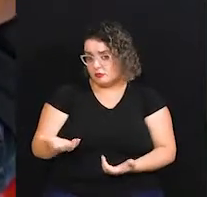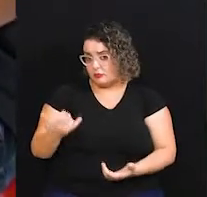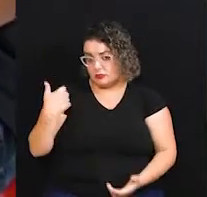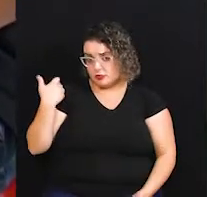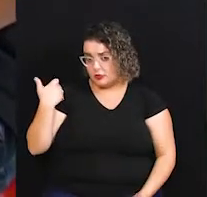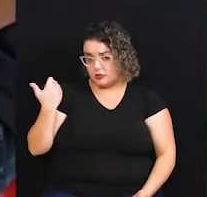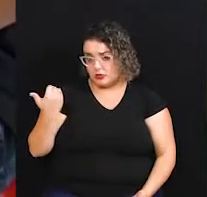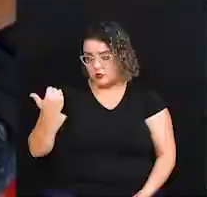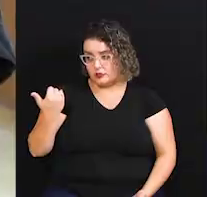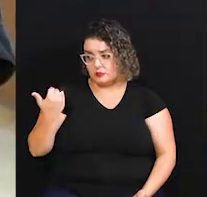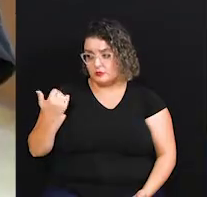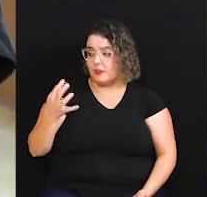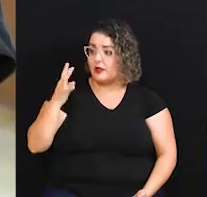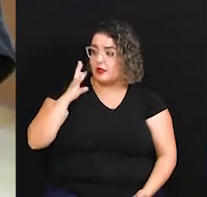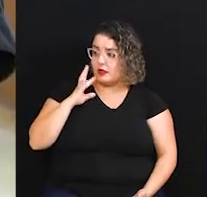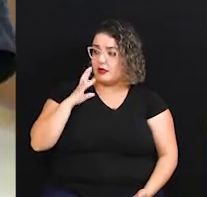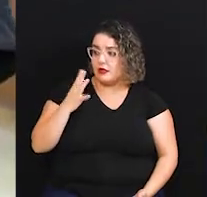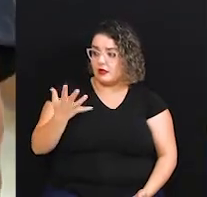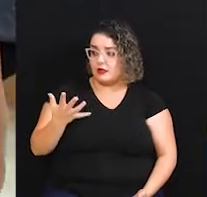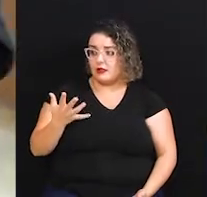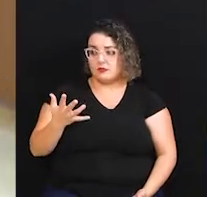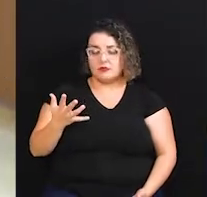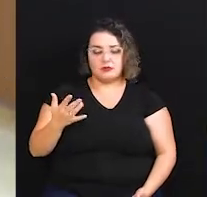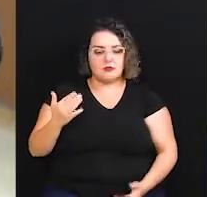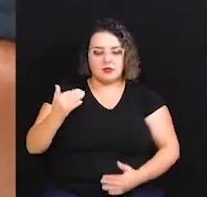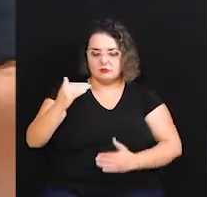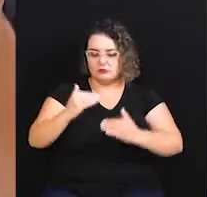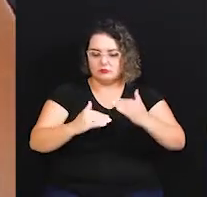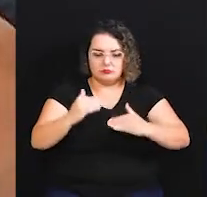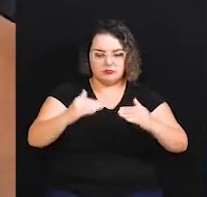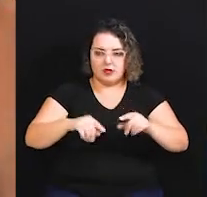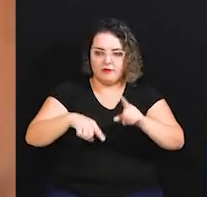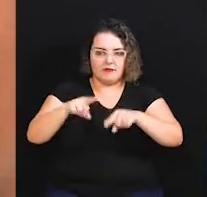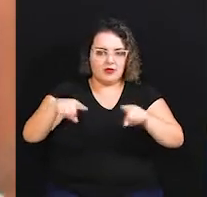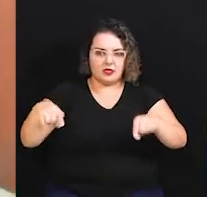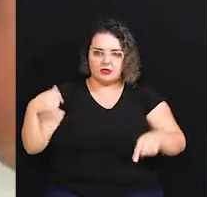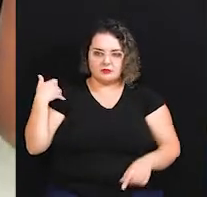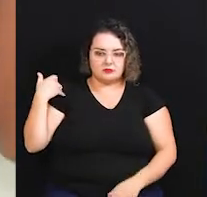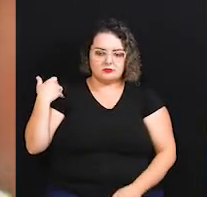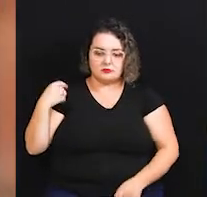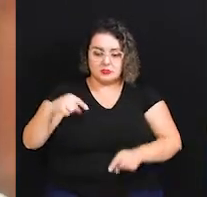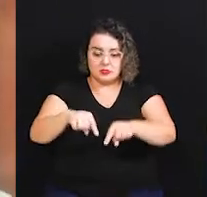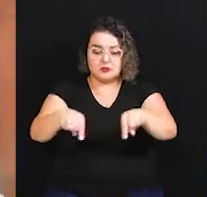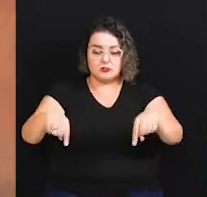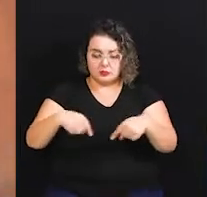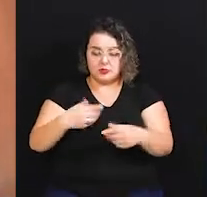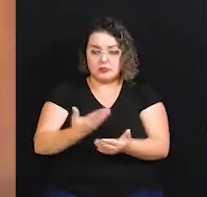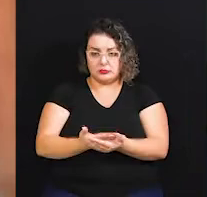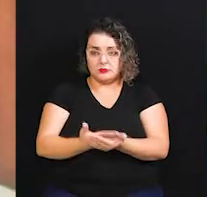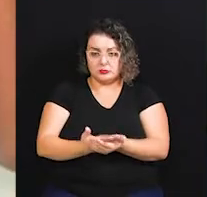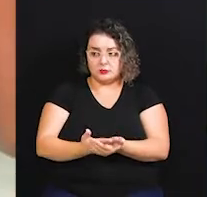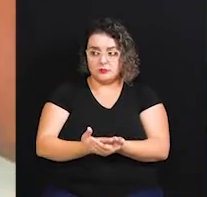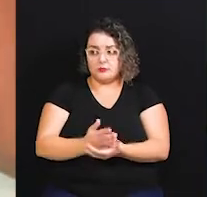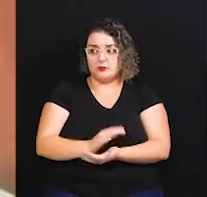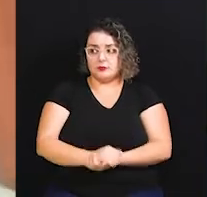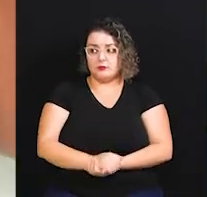anos. Né? Que massa. Então, assim, é intergeracional. Às vezes, numa turma, nós temos